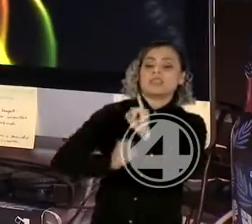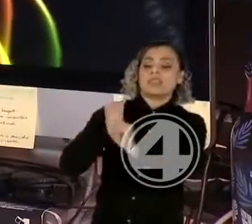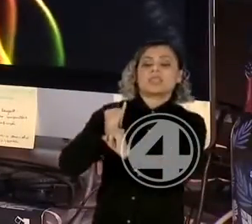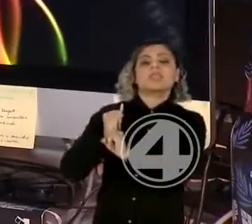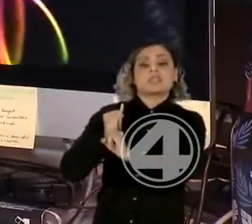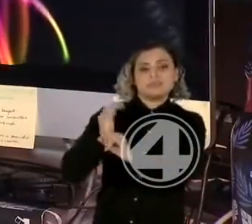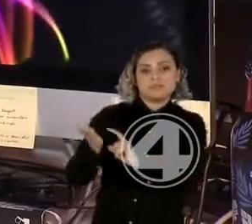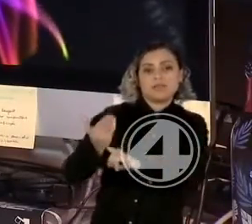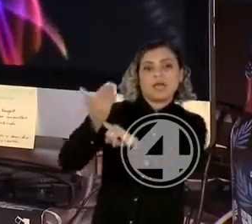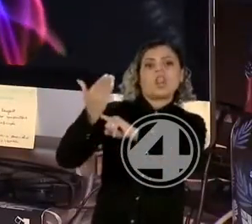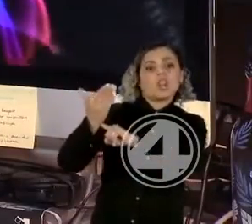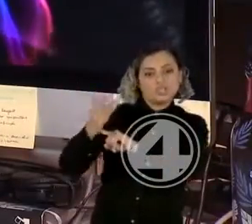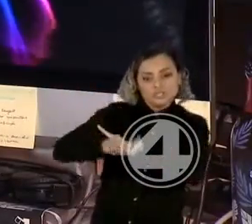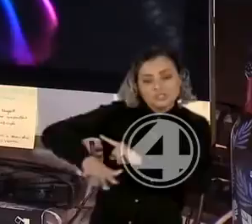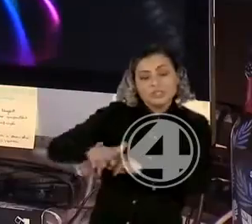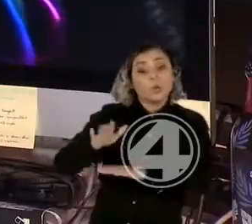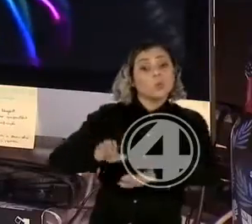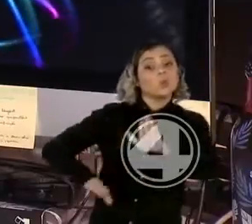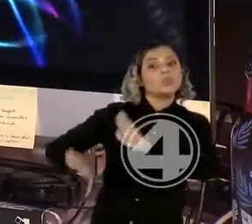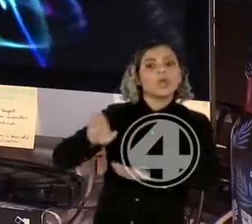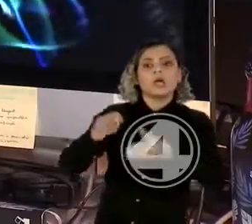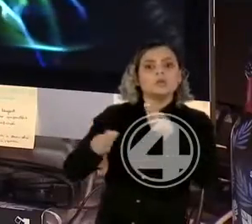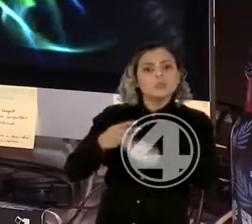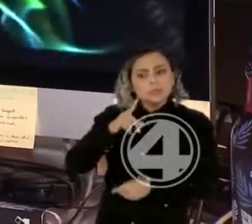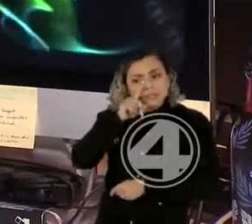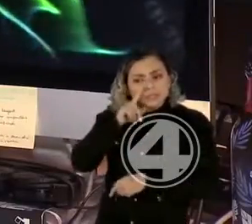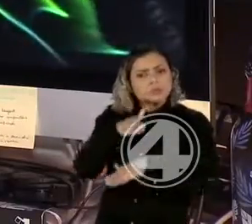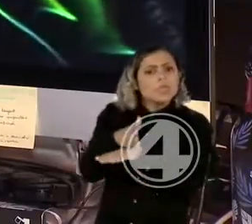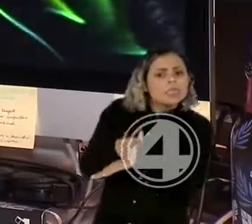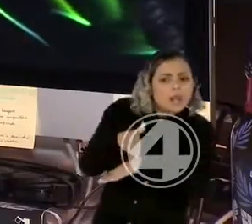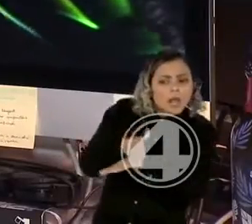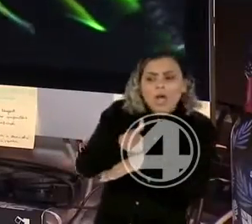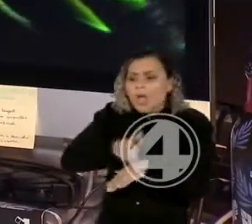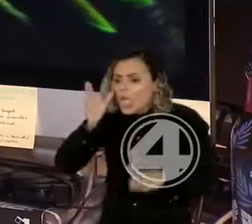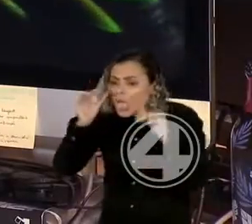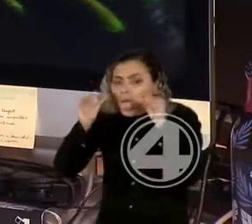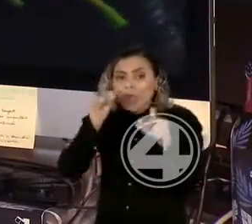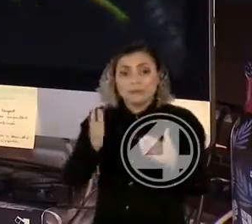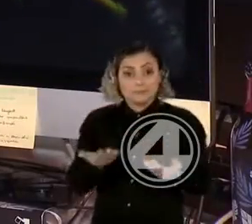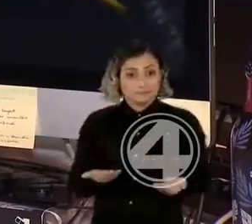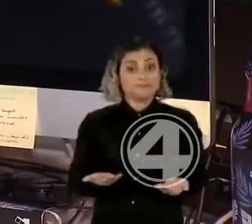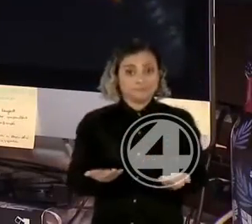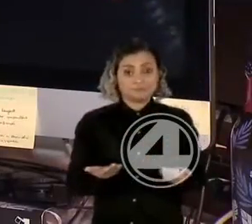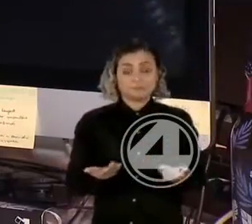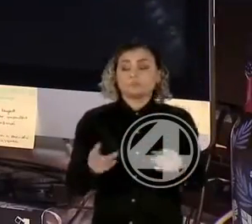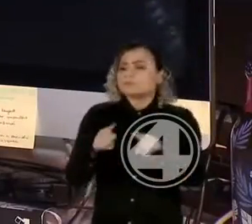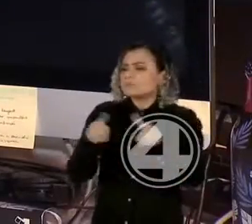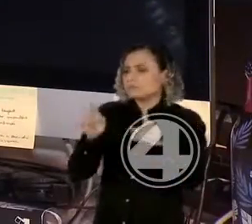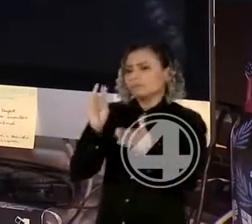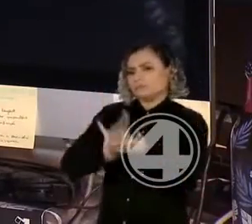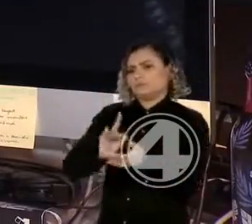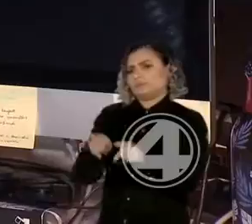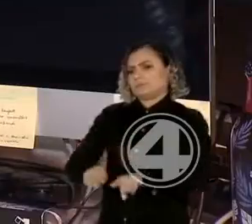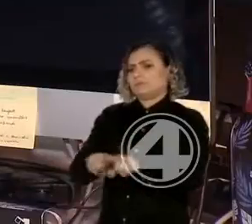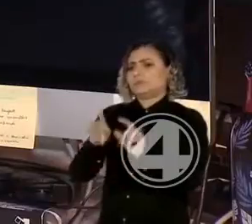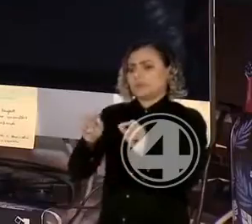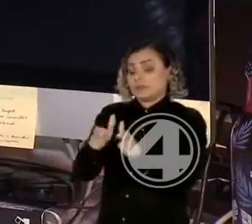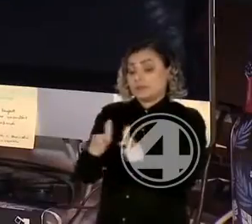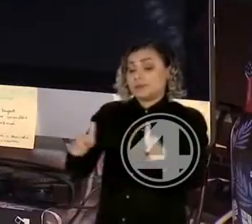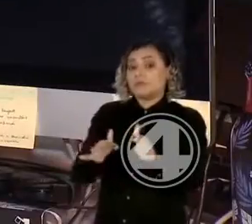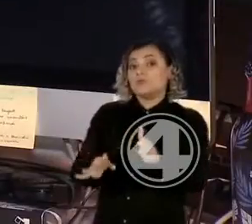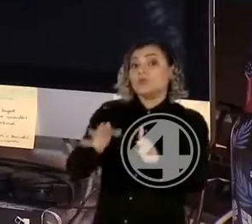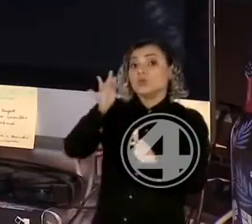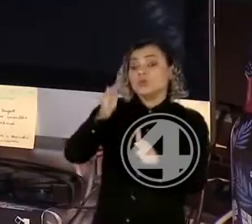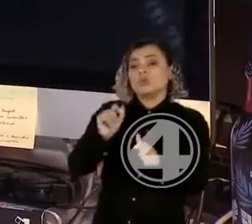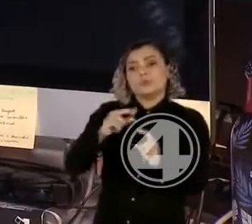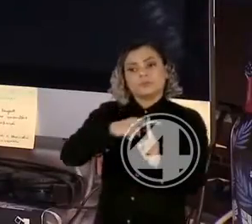com possíveis aí riscos que eles vão encontrar. Mas, sem dúvida nenhuma, a médio prazo isso pode